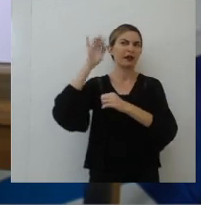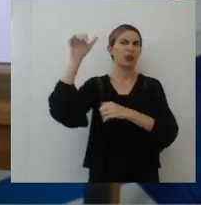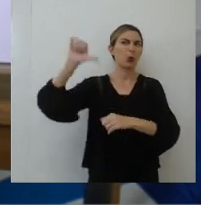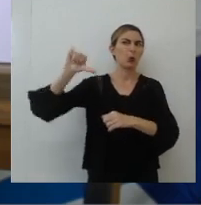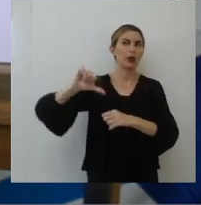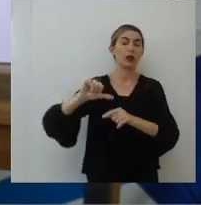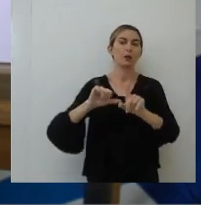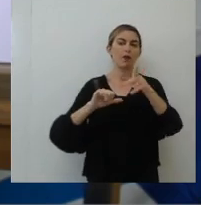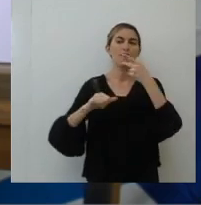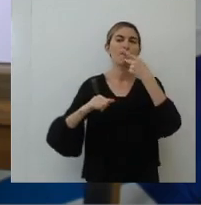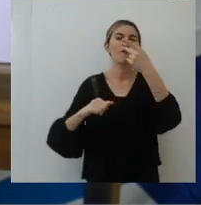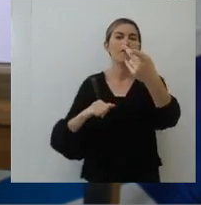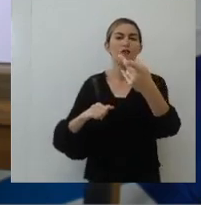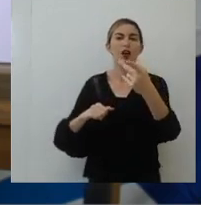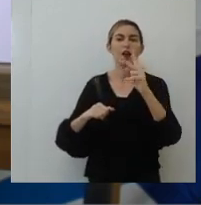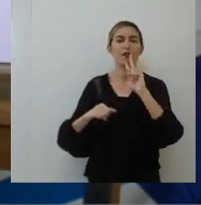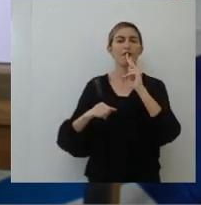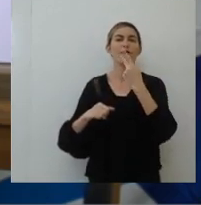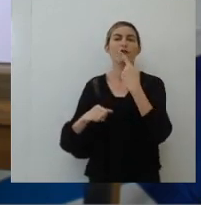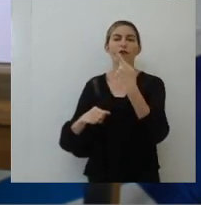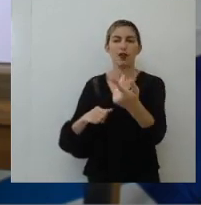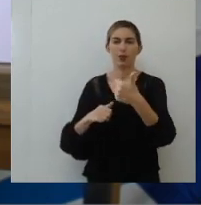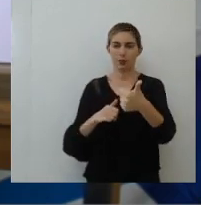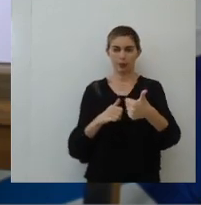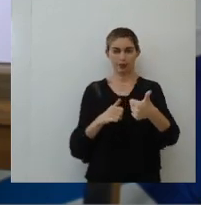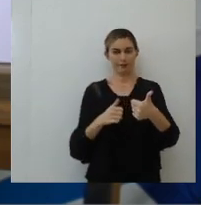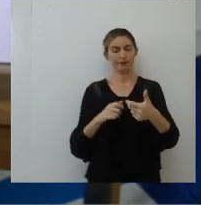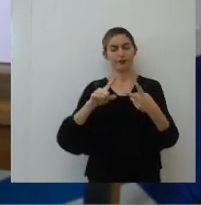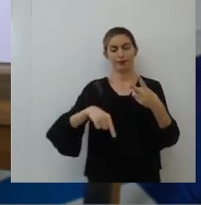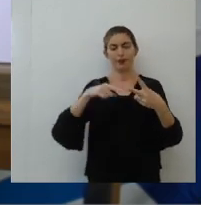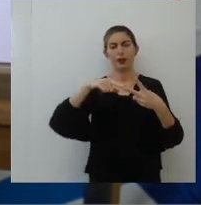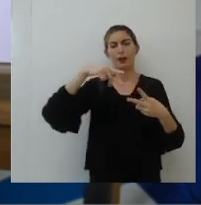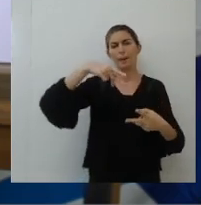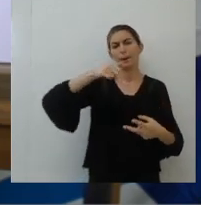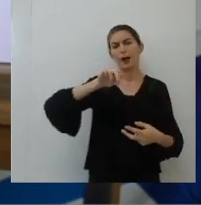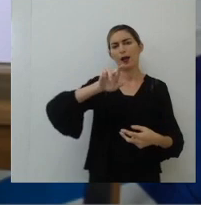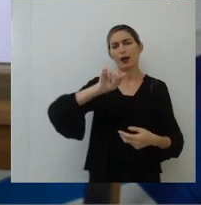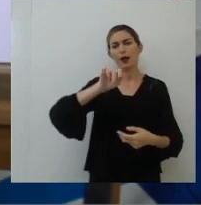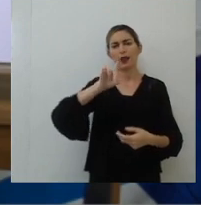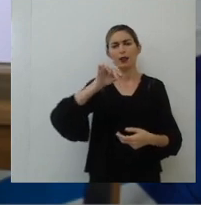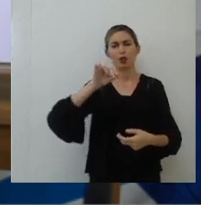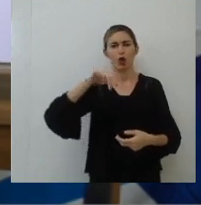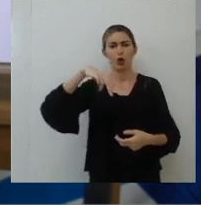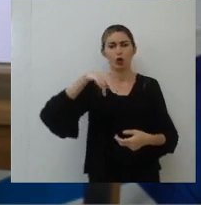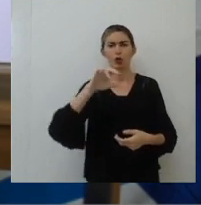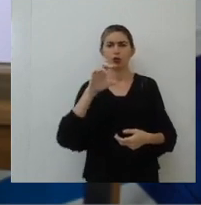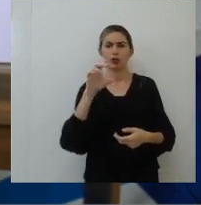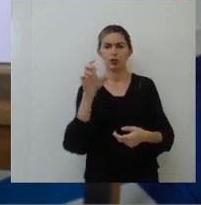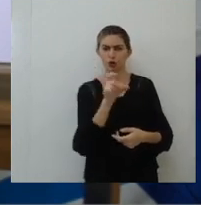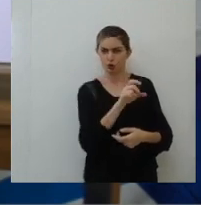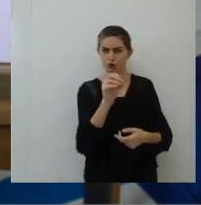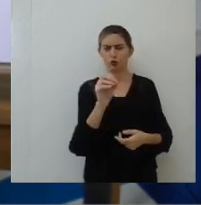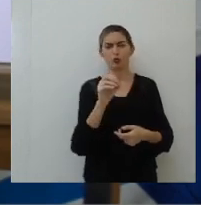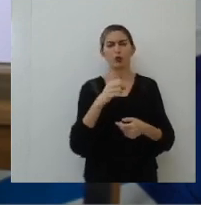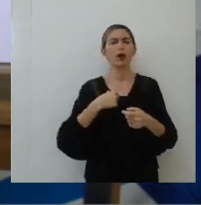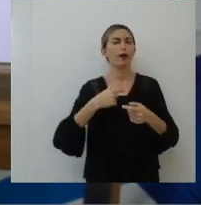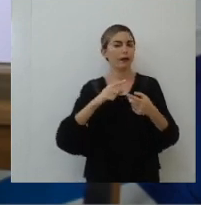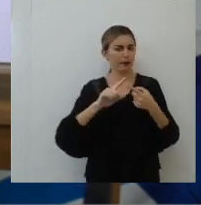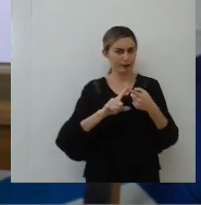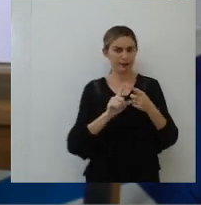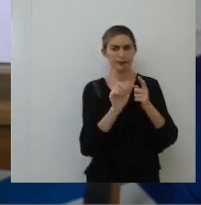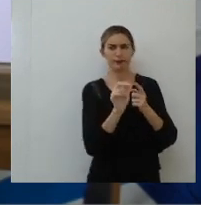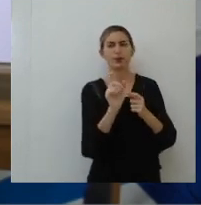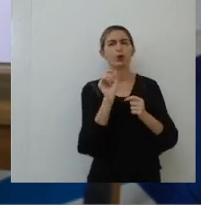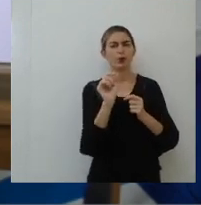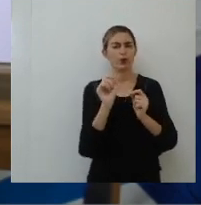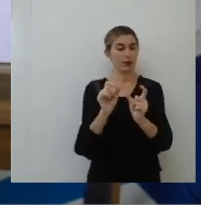usa, né? Paradoxo, chegou a hora. Paradoxo. Antítese é a oposição de palavras. O